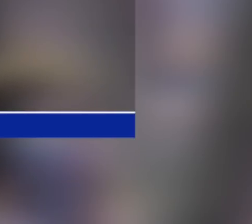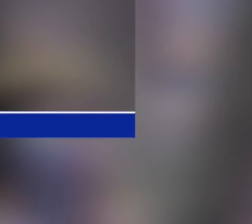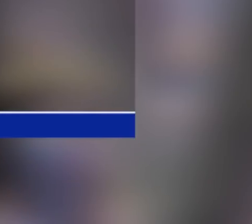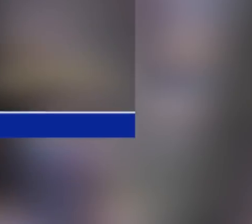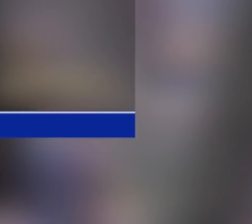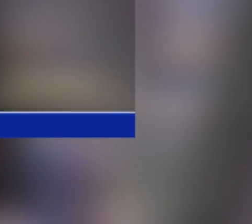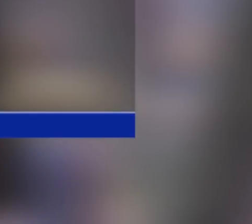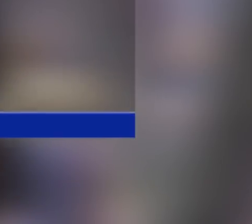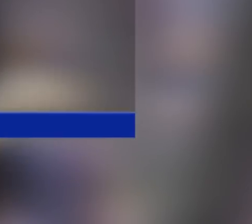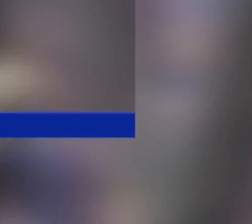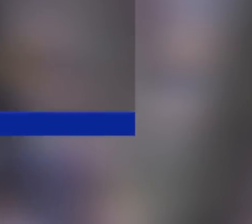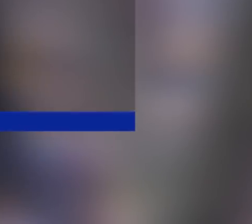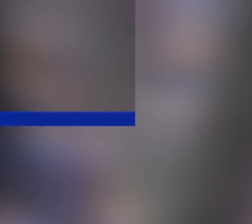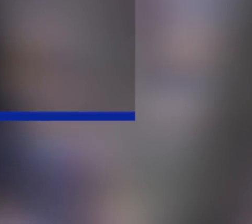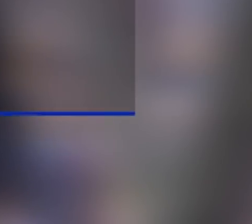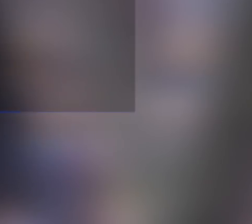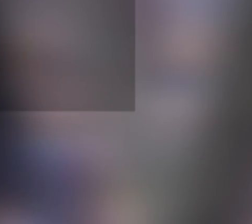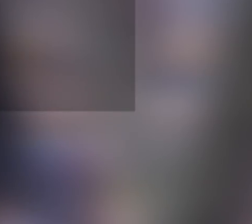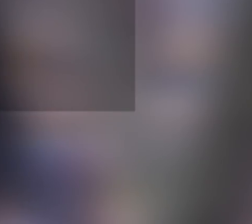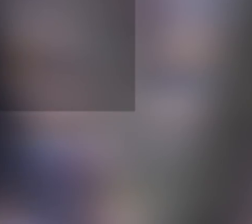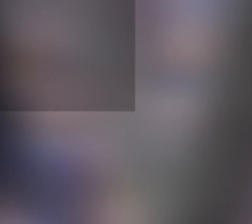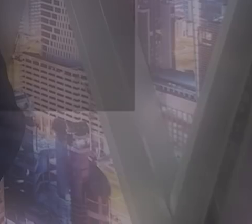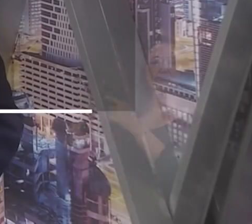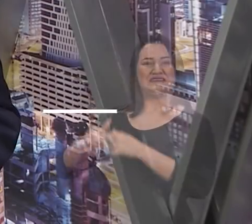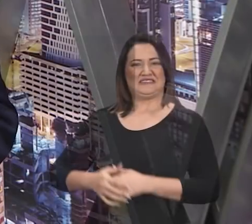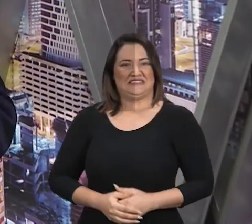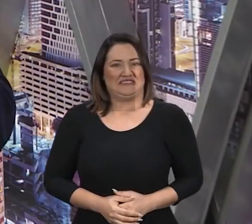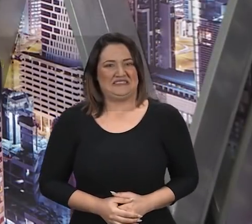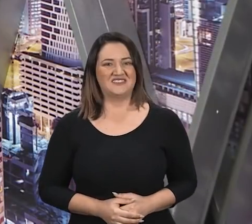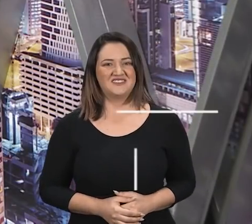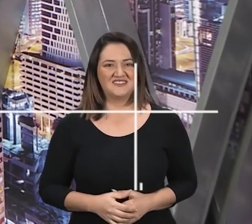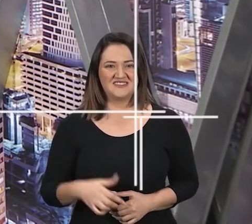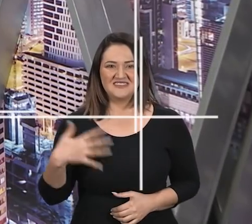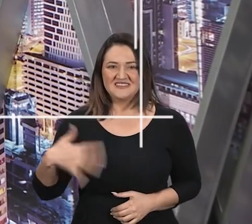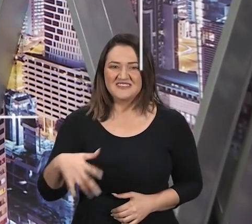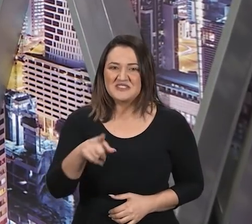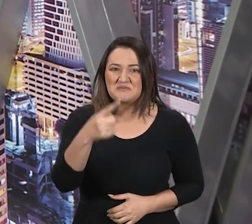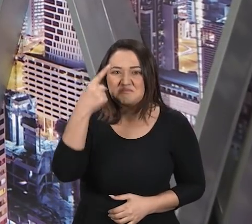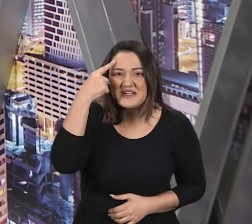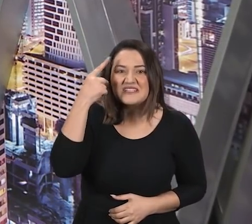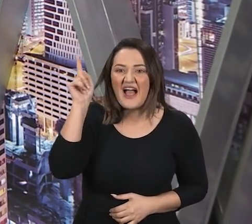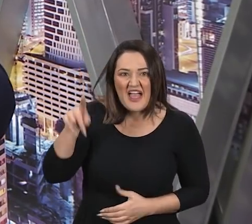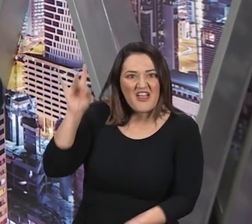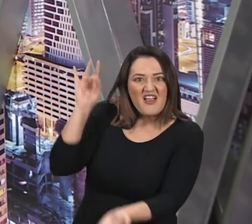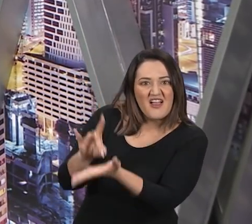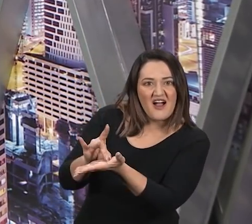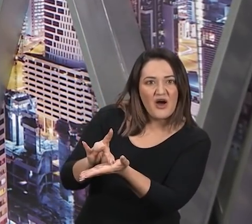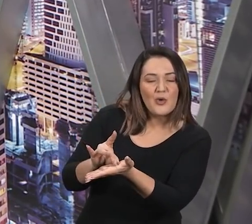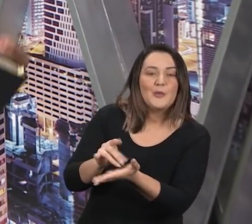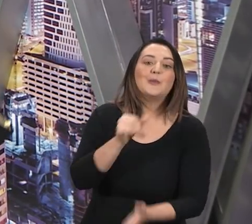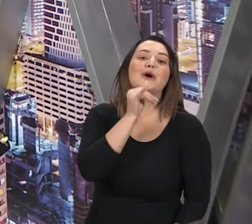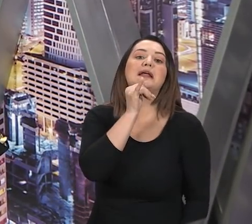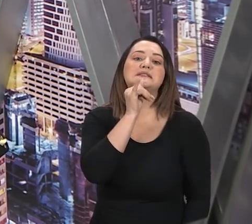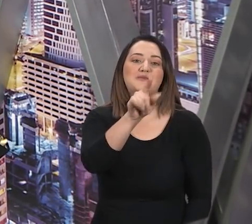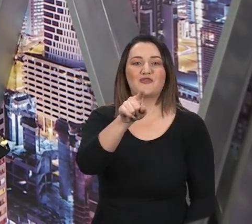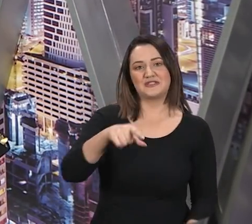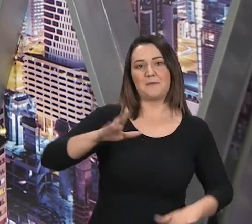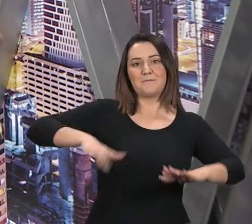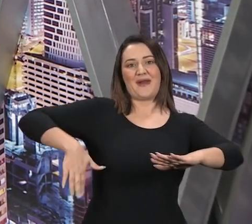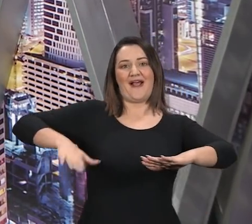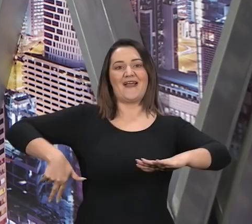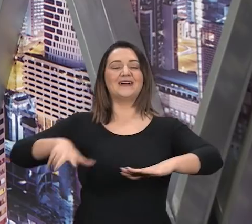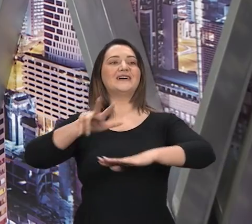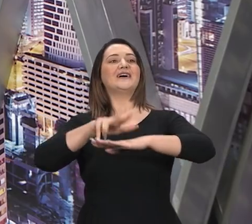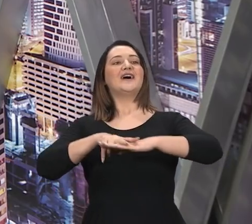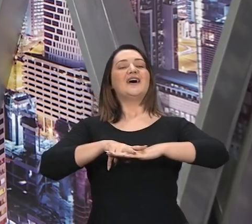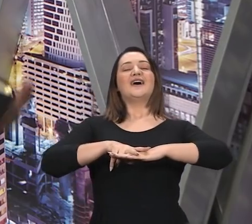diademas, e sobre as cabeças nomes e blasfêmia. Veja, não dá para entender isso daqui de forma literal. Por